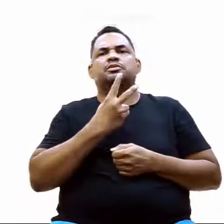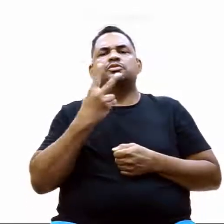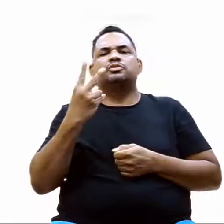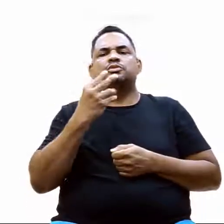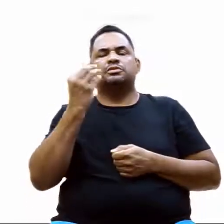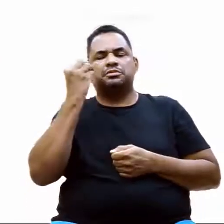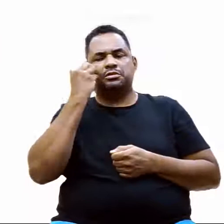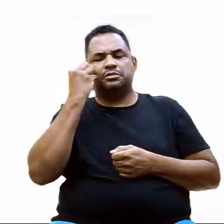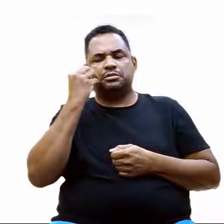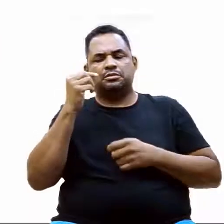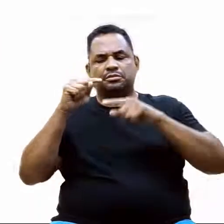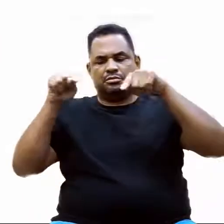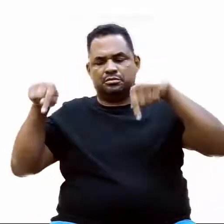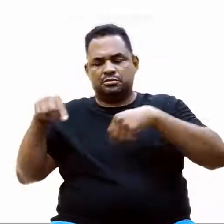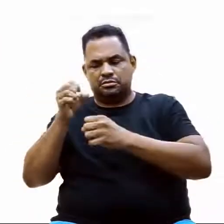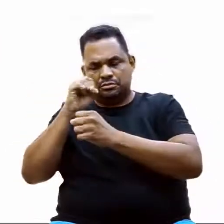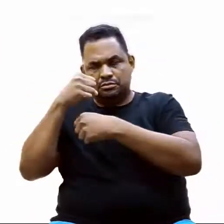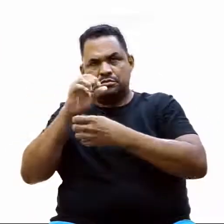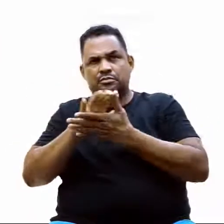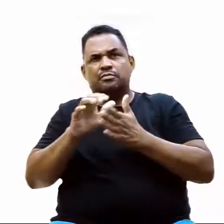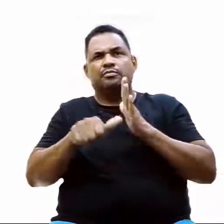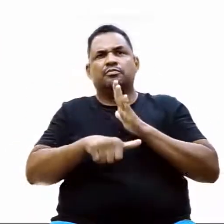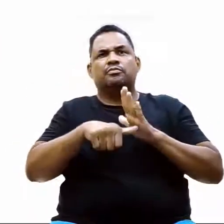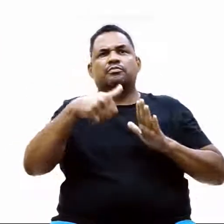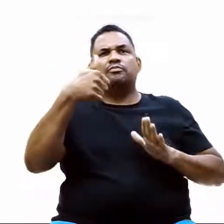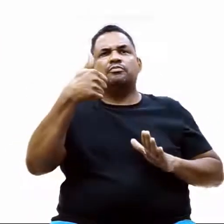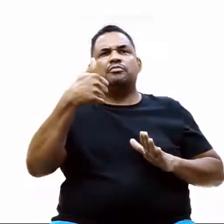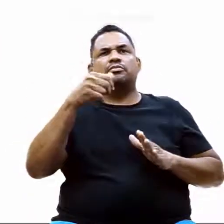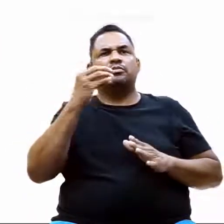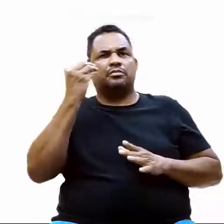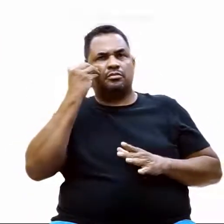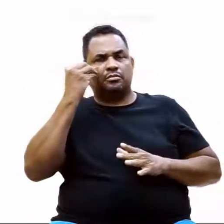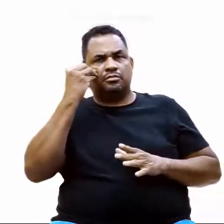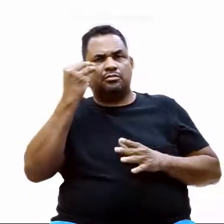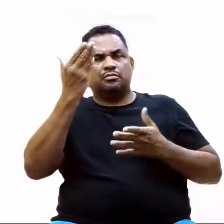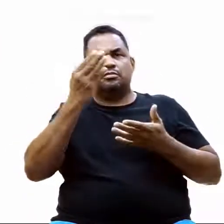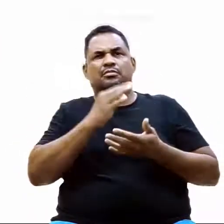experimentos. Na primeira experiência,